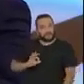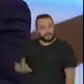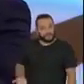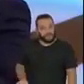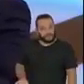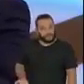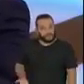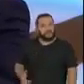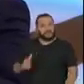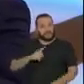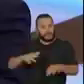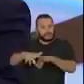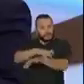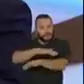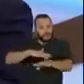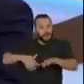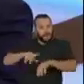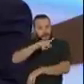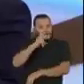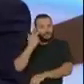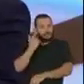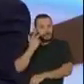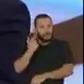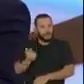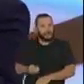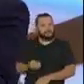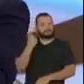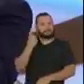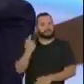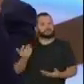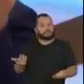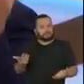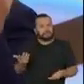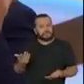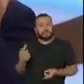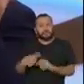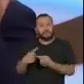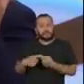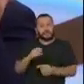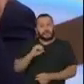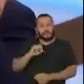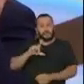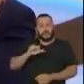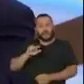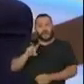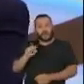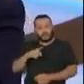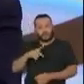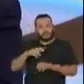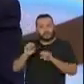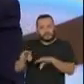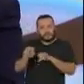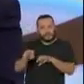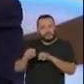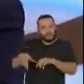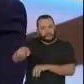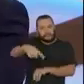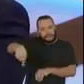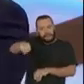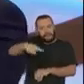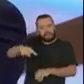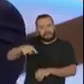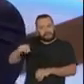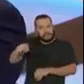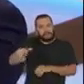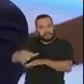esse movimento agora no Ceará será uma coincidência já desse curso Então acho que a imprensa precisa